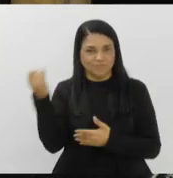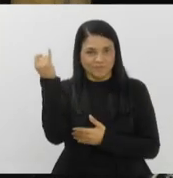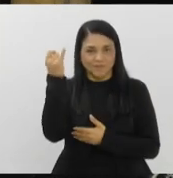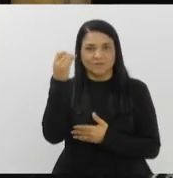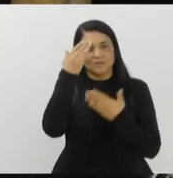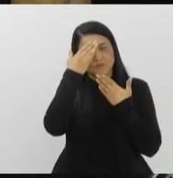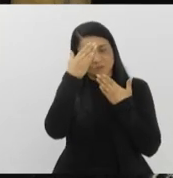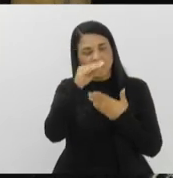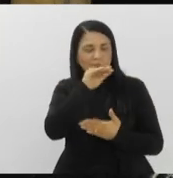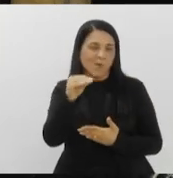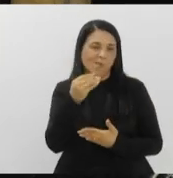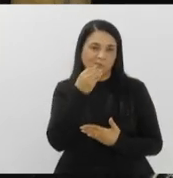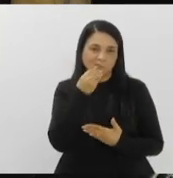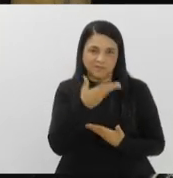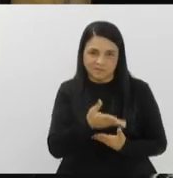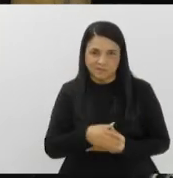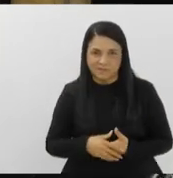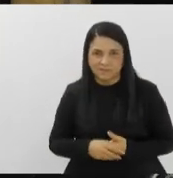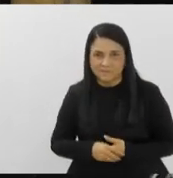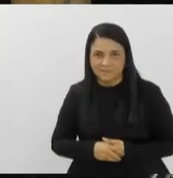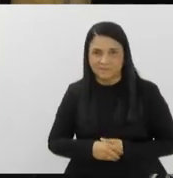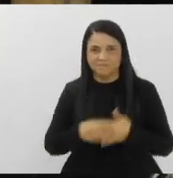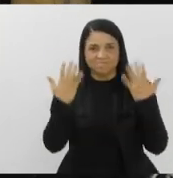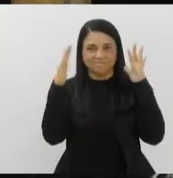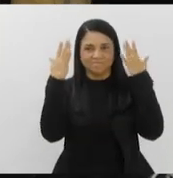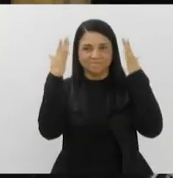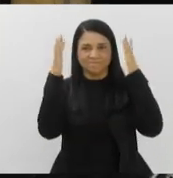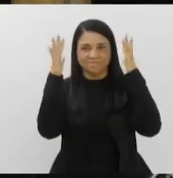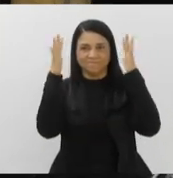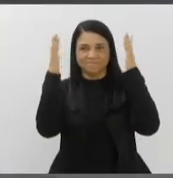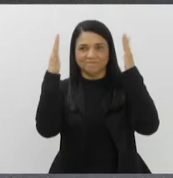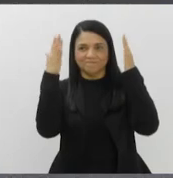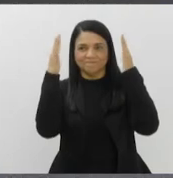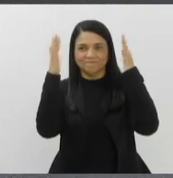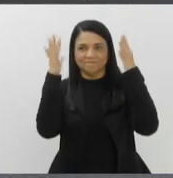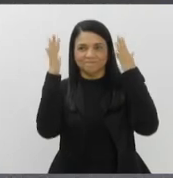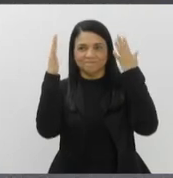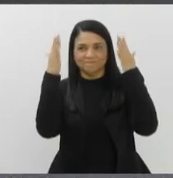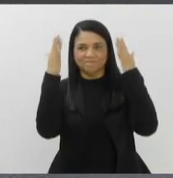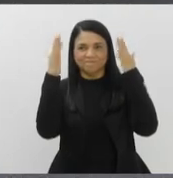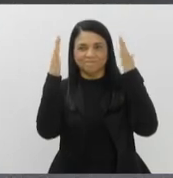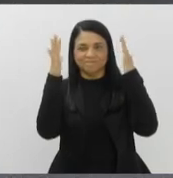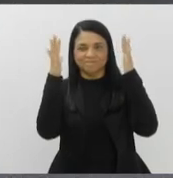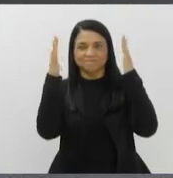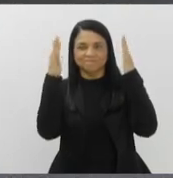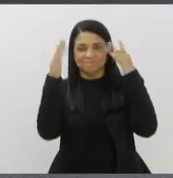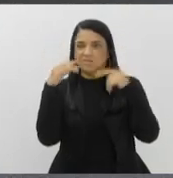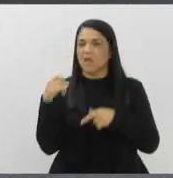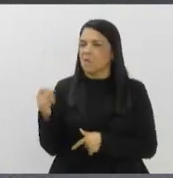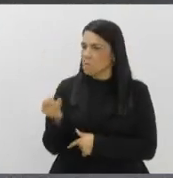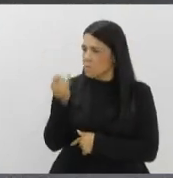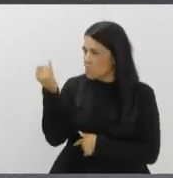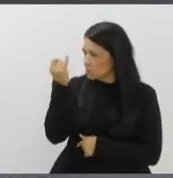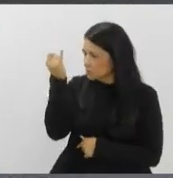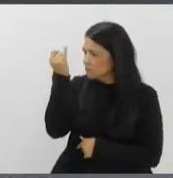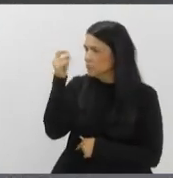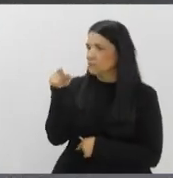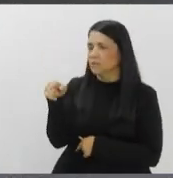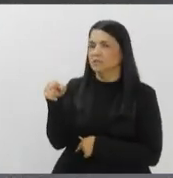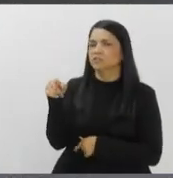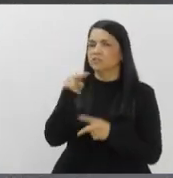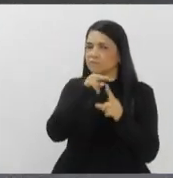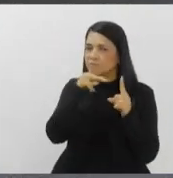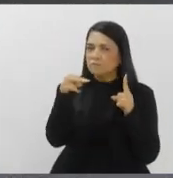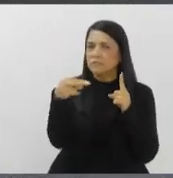pela oportunidade. Muito obrigada, Jandira. Super importante a gente poder dar